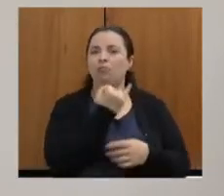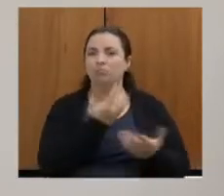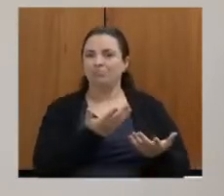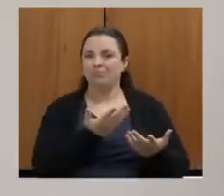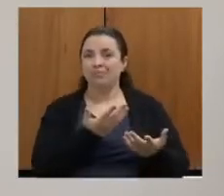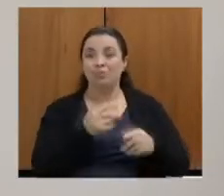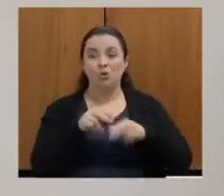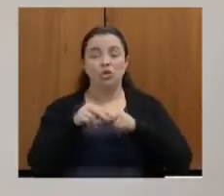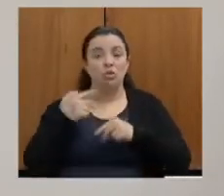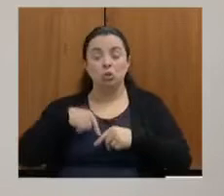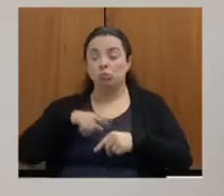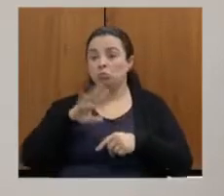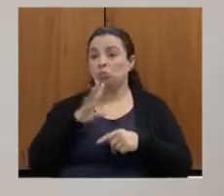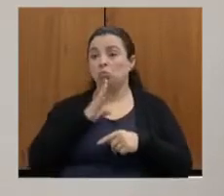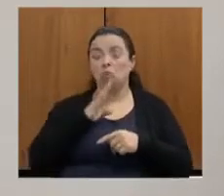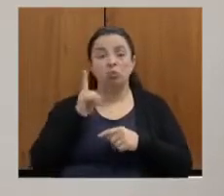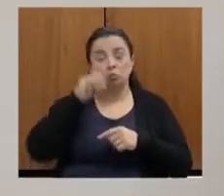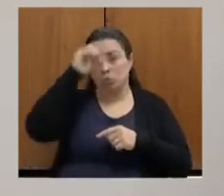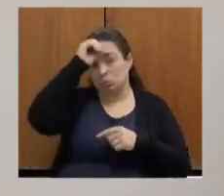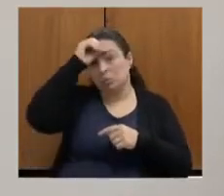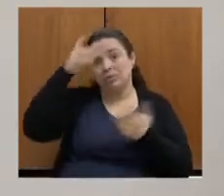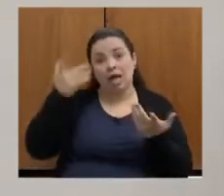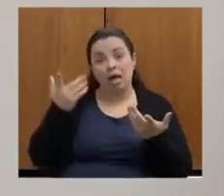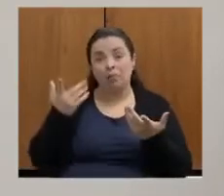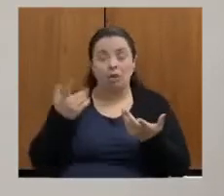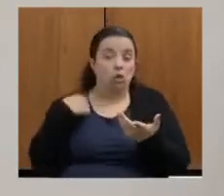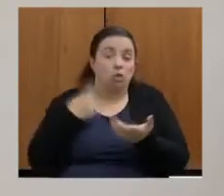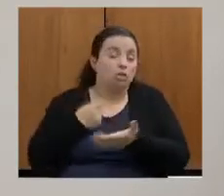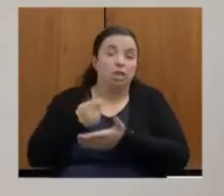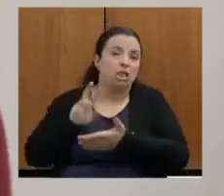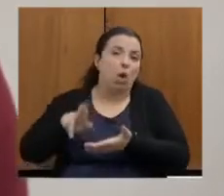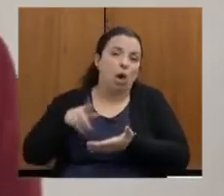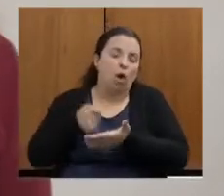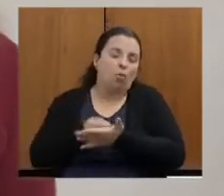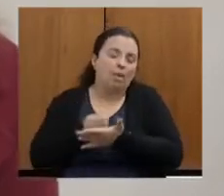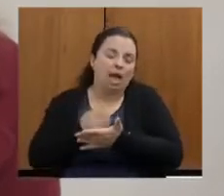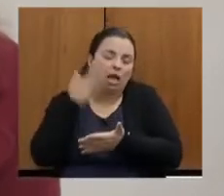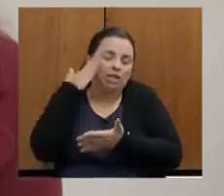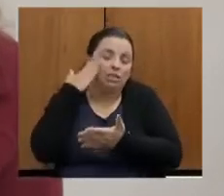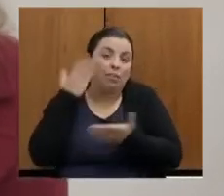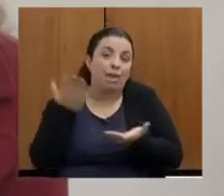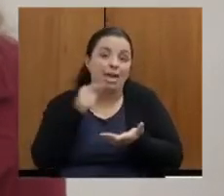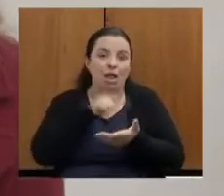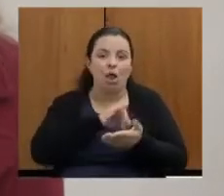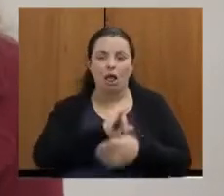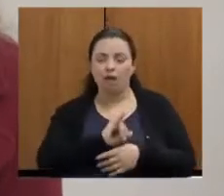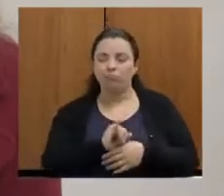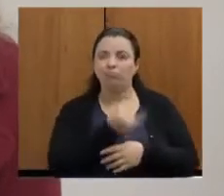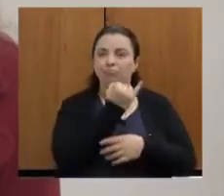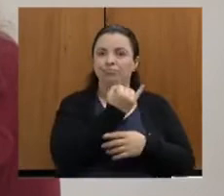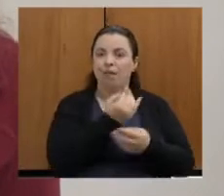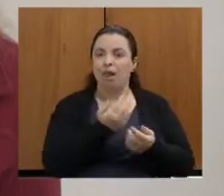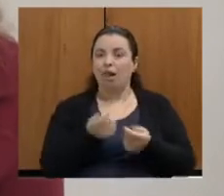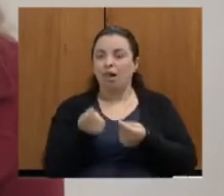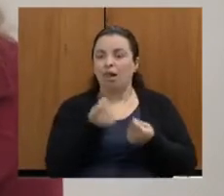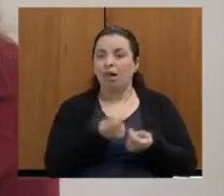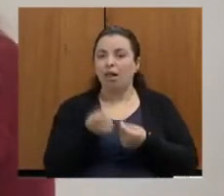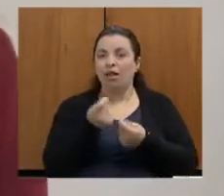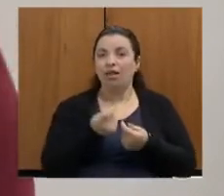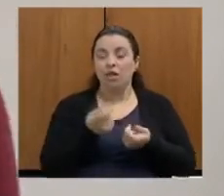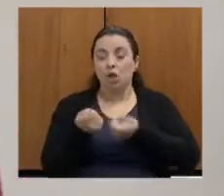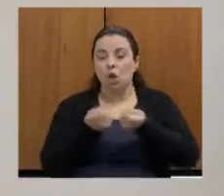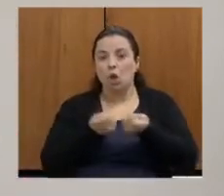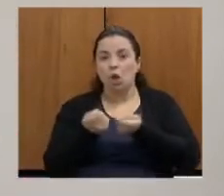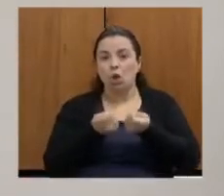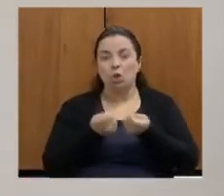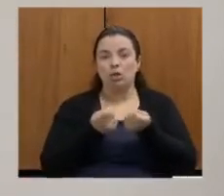desconhecimento daquilo que a gente não tinha obrigação nenhuma de saber para violar mais direitos e para controlar as coisas então mapa